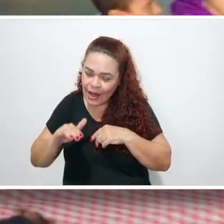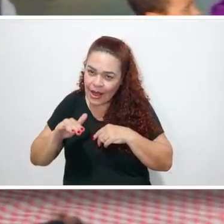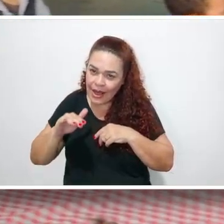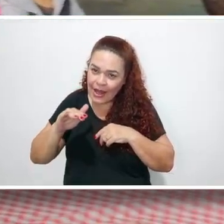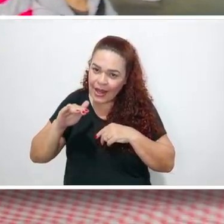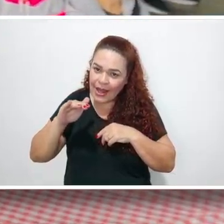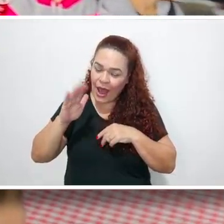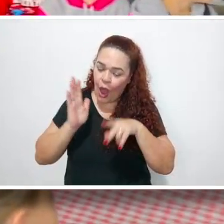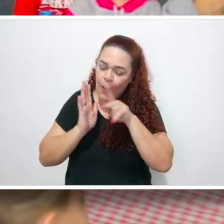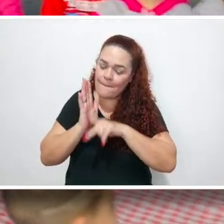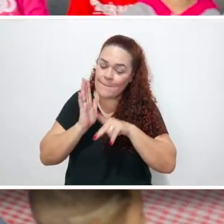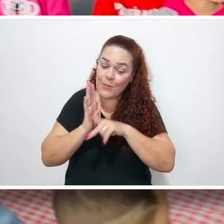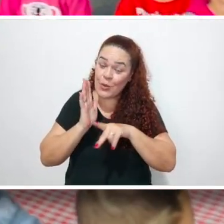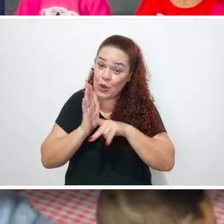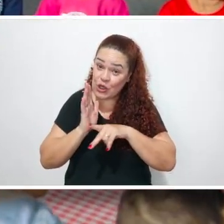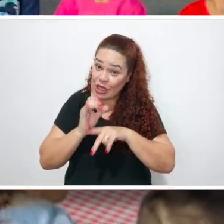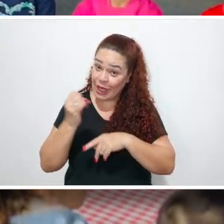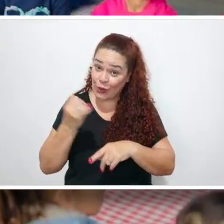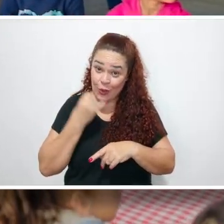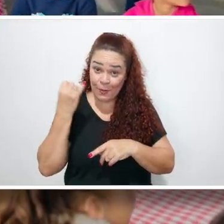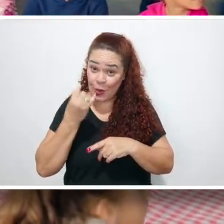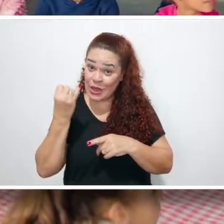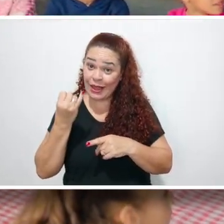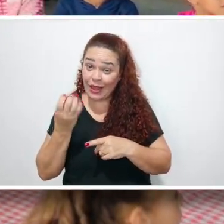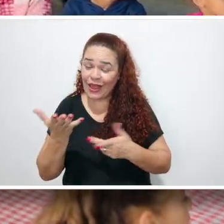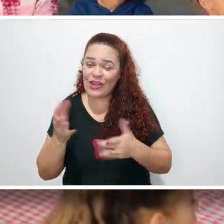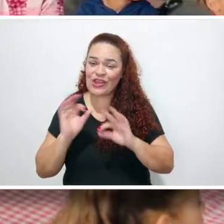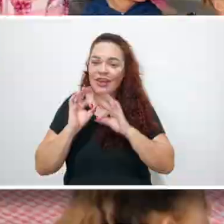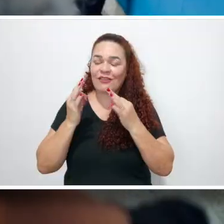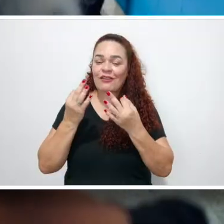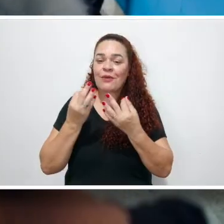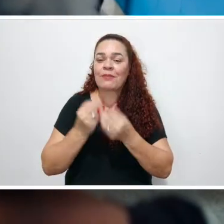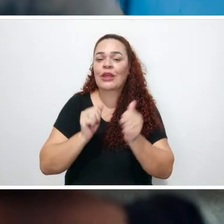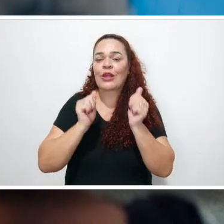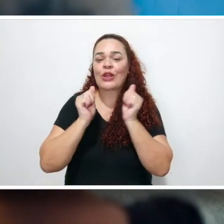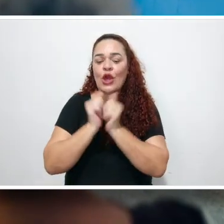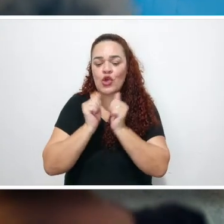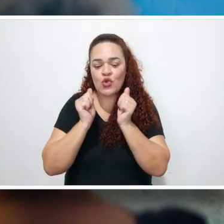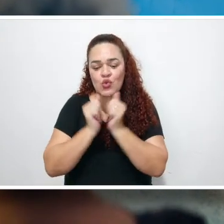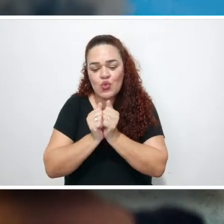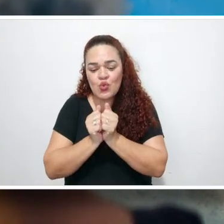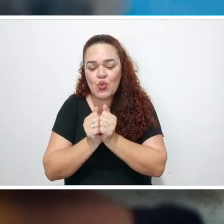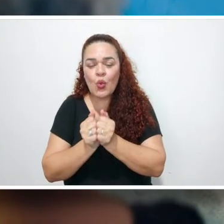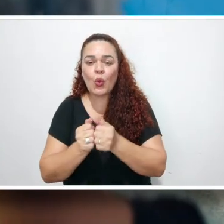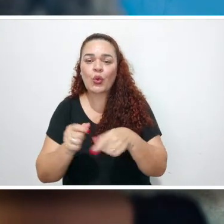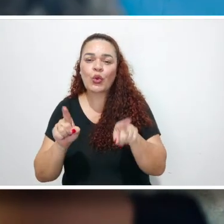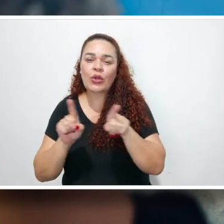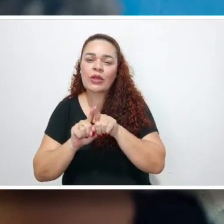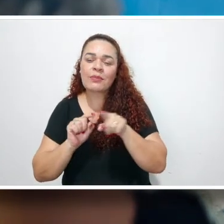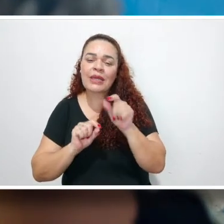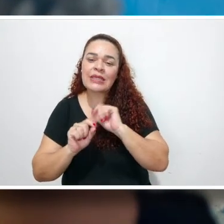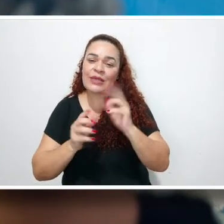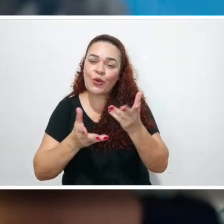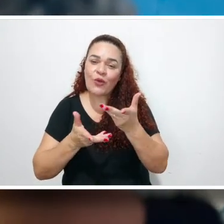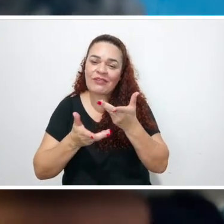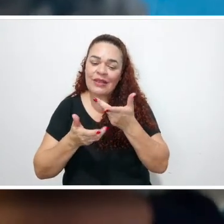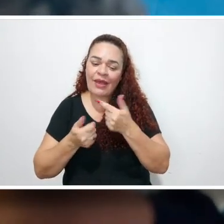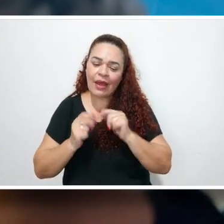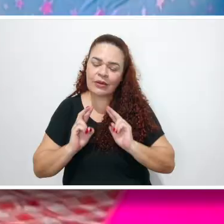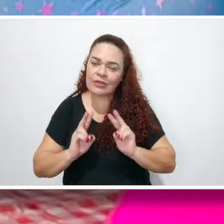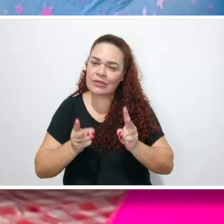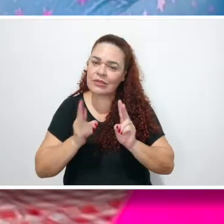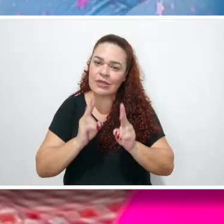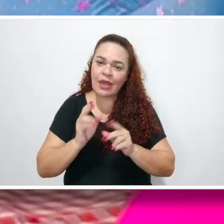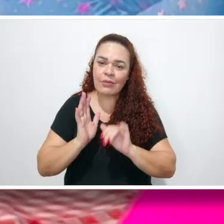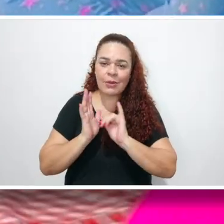bem pequenas. É um projeto bem abrangente, envolve as famílias que participam com frutas. A gente tem